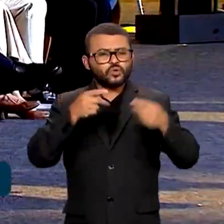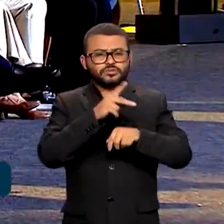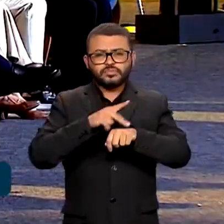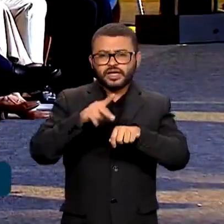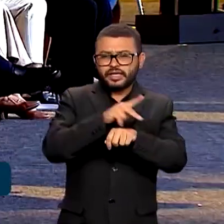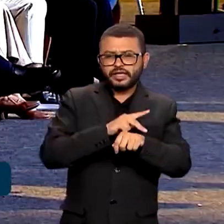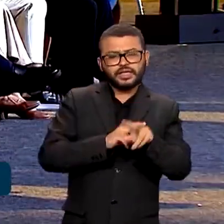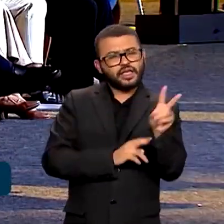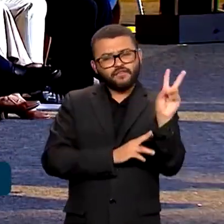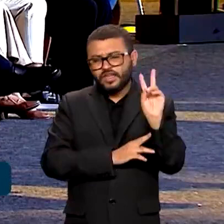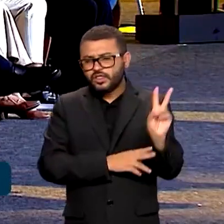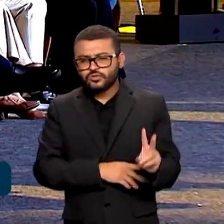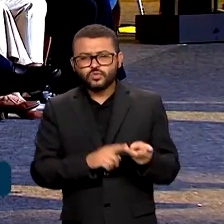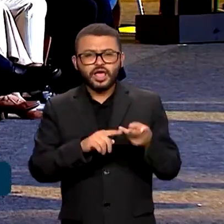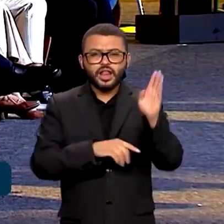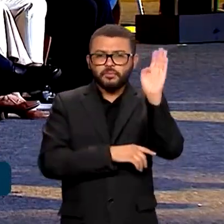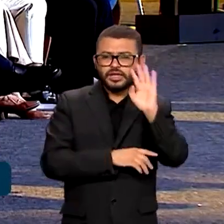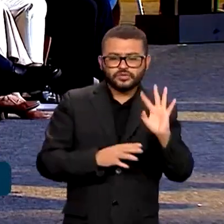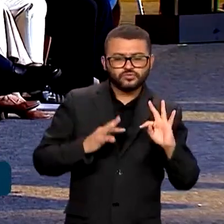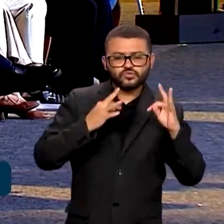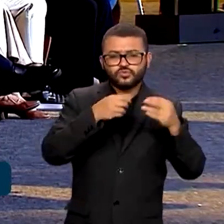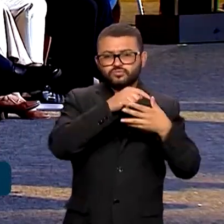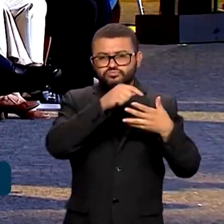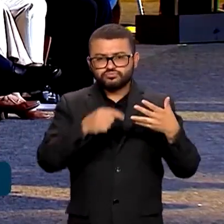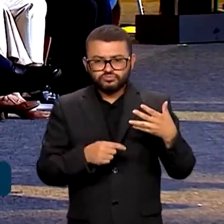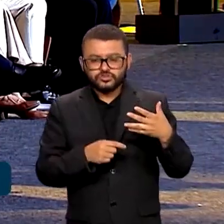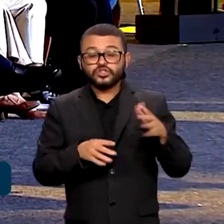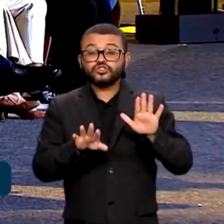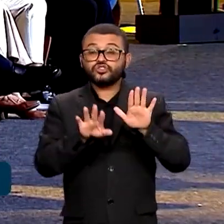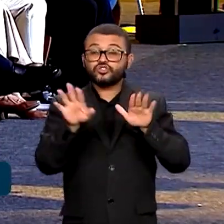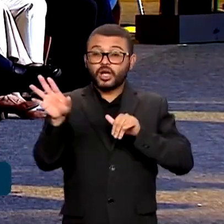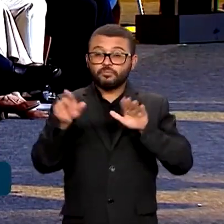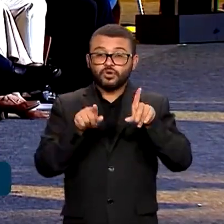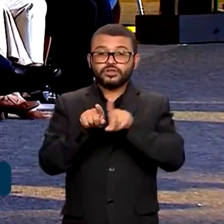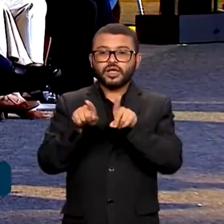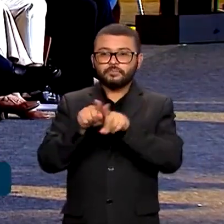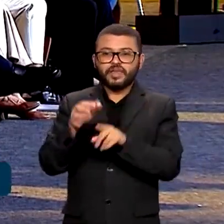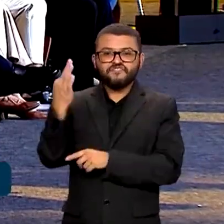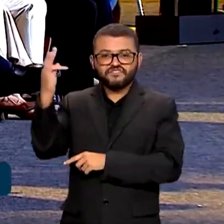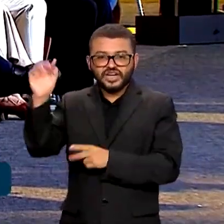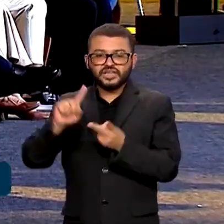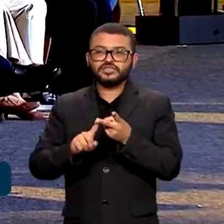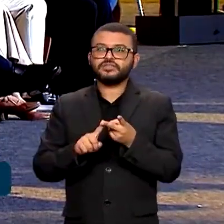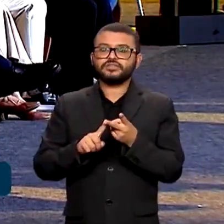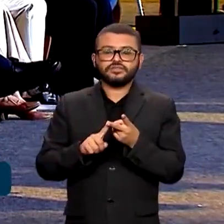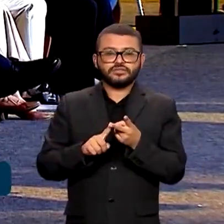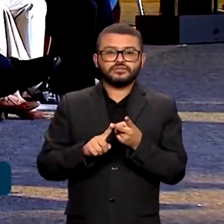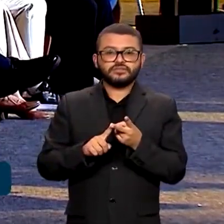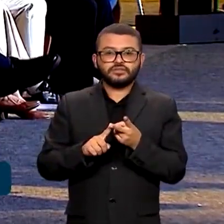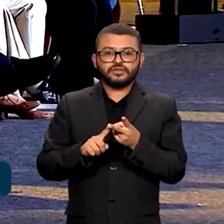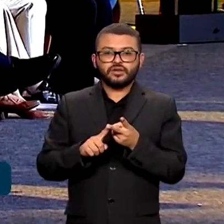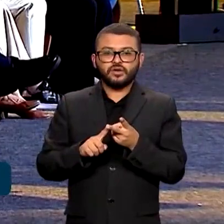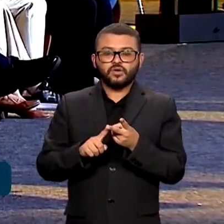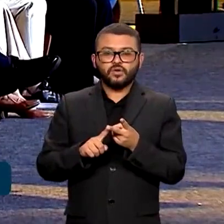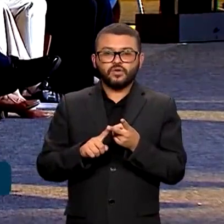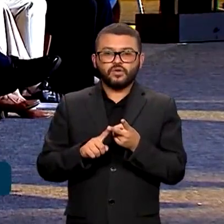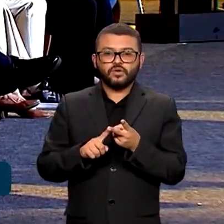a Venezuela e o Brasil. E convidou a França pela